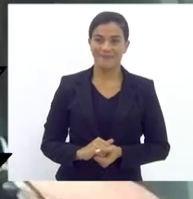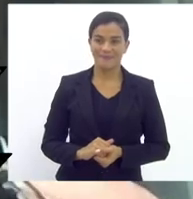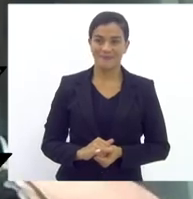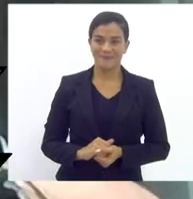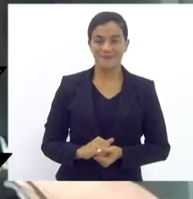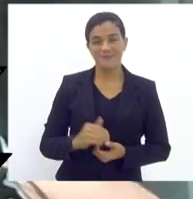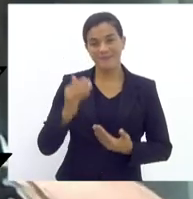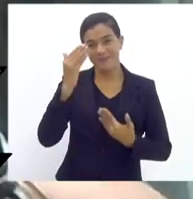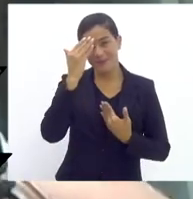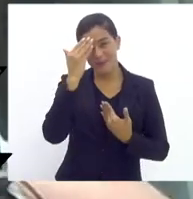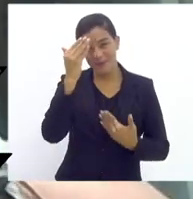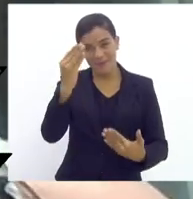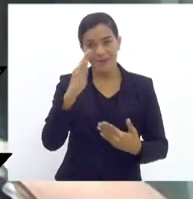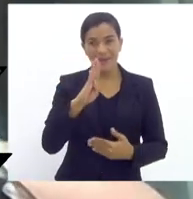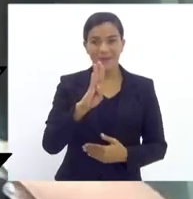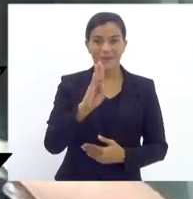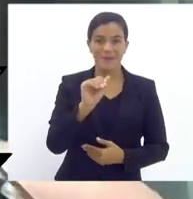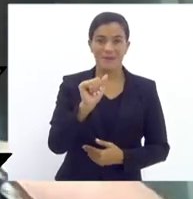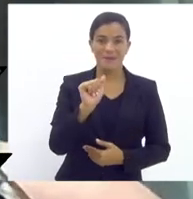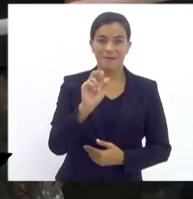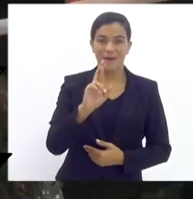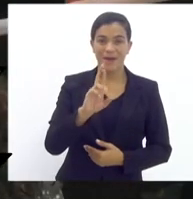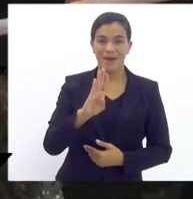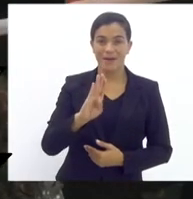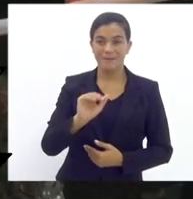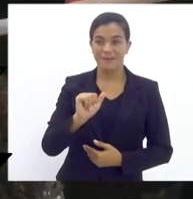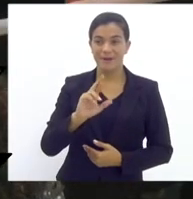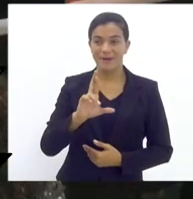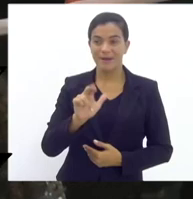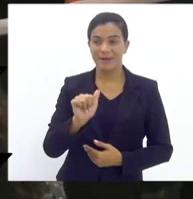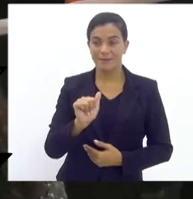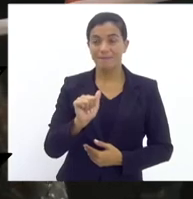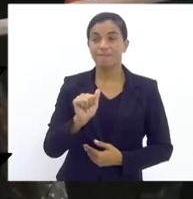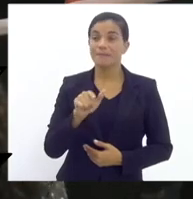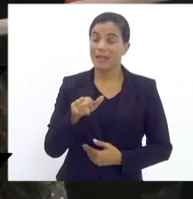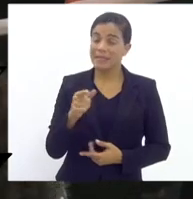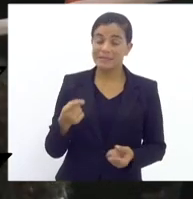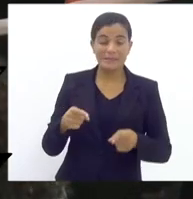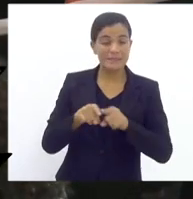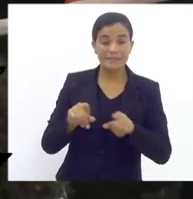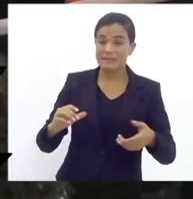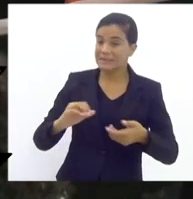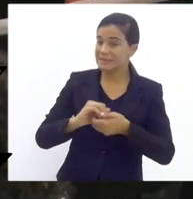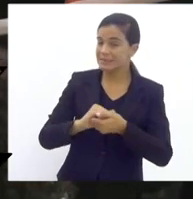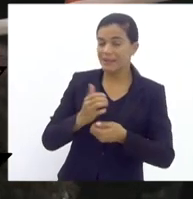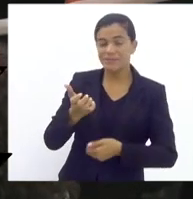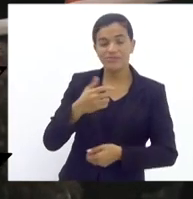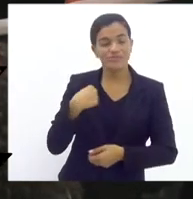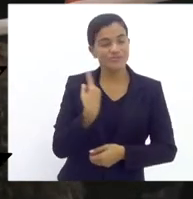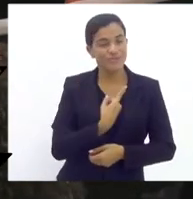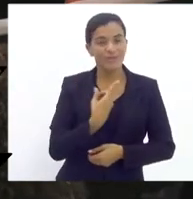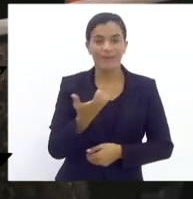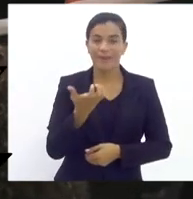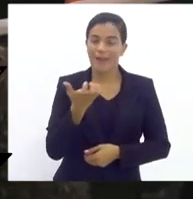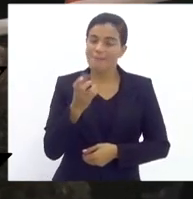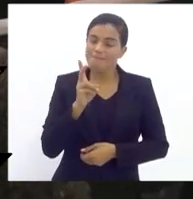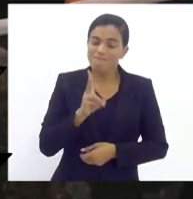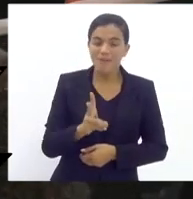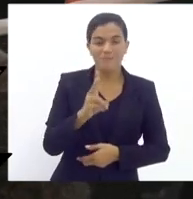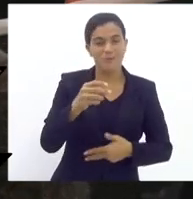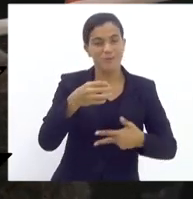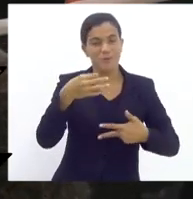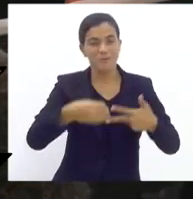Obrigada Bárbara acho que essa parceria né a gente quer Justamente que o poder público